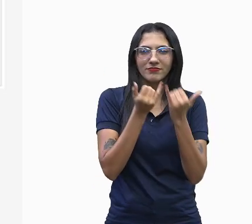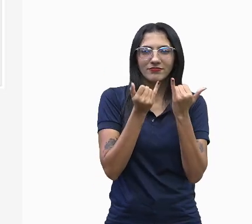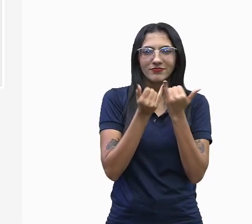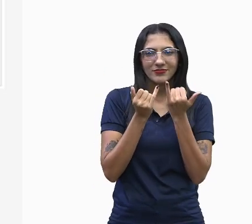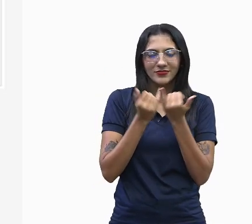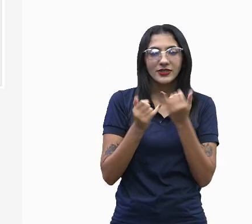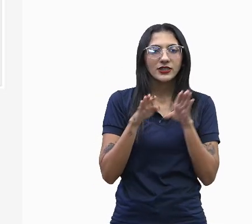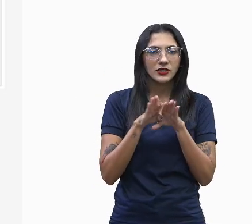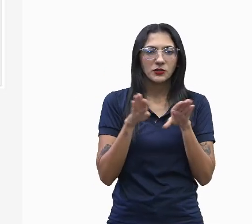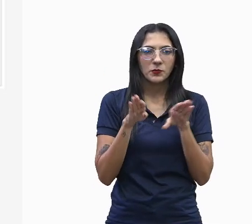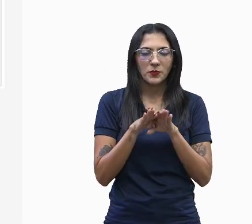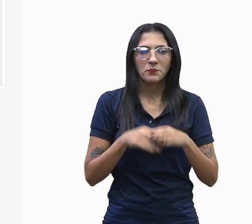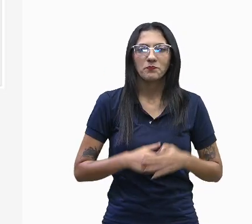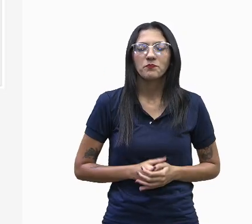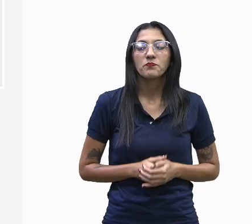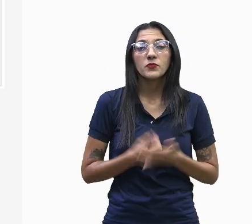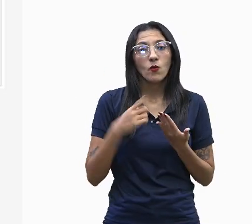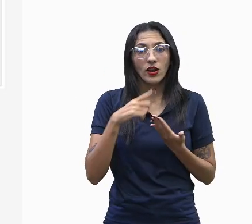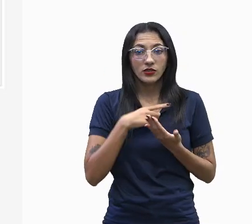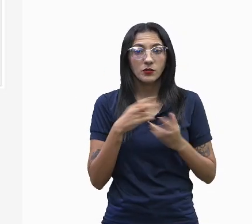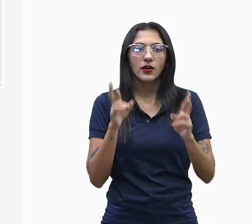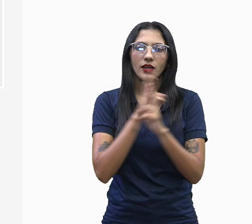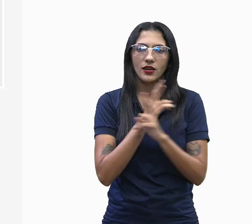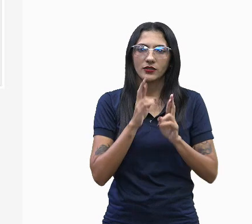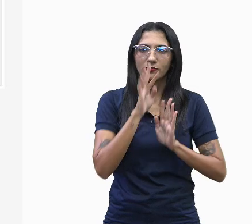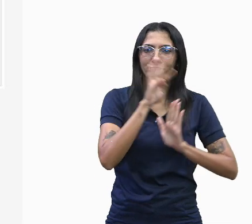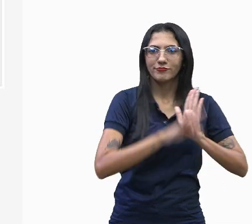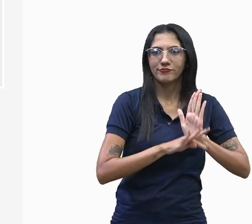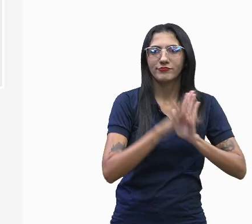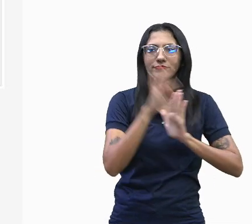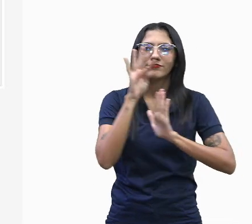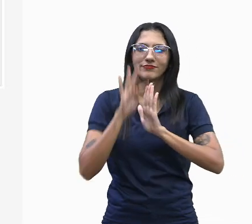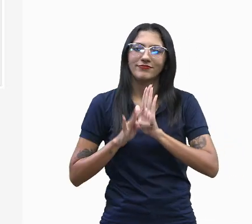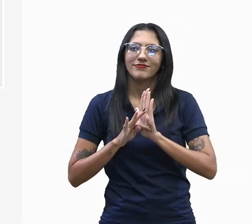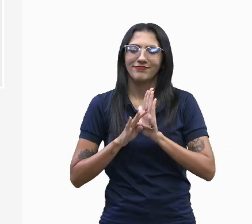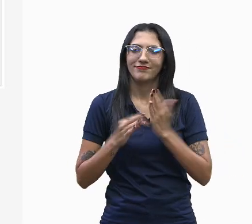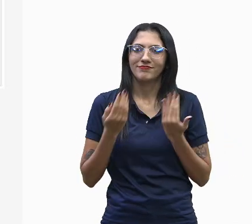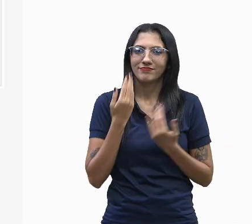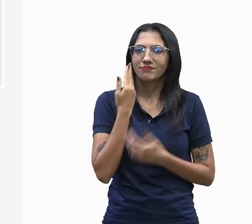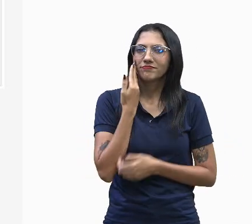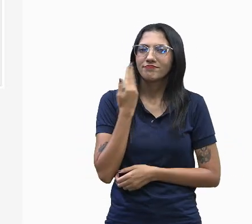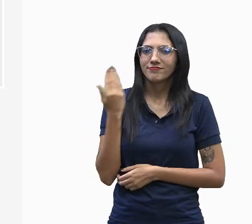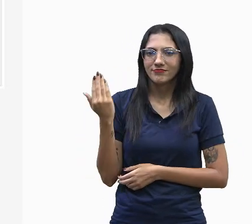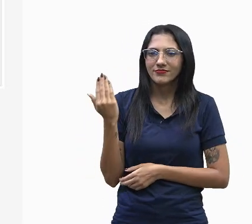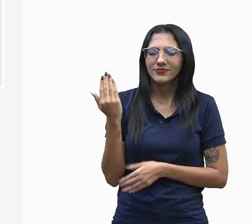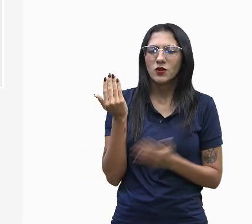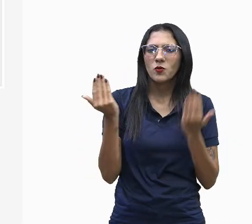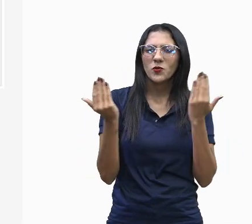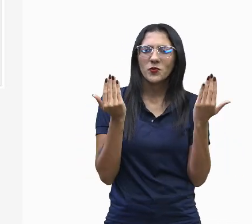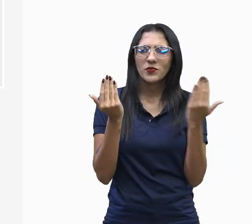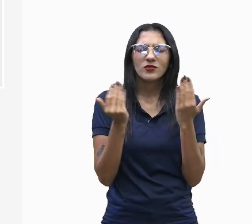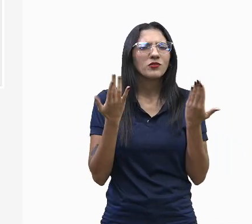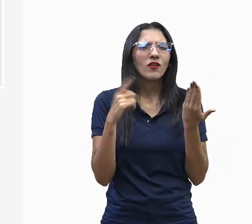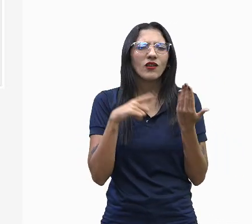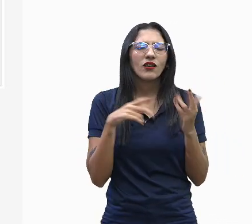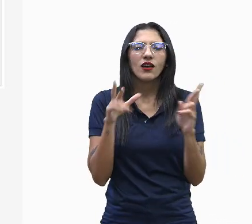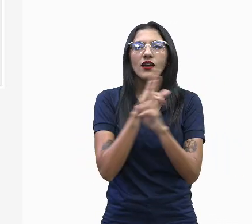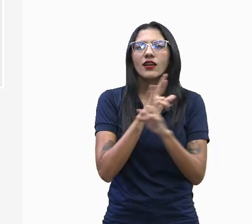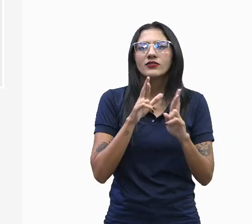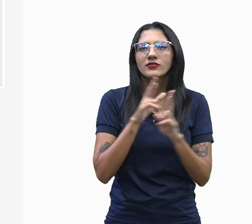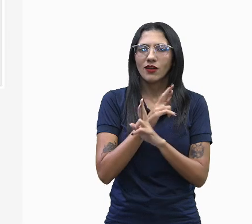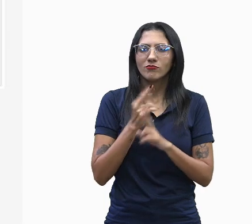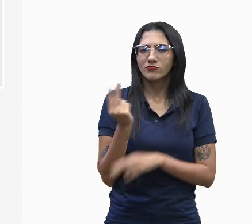na qual há uma intertextualidade com os professores do CMEAN. Ou seja, qual é o diálogo aqui,